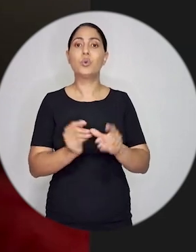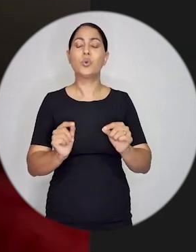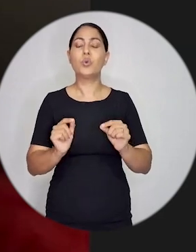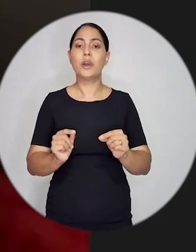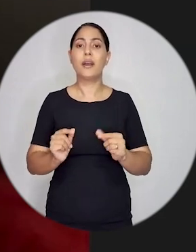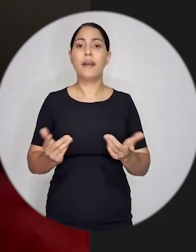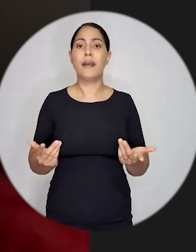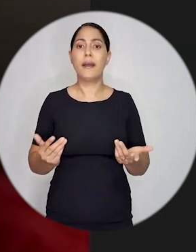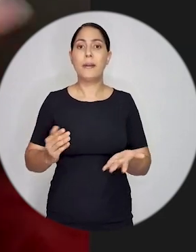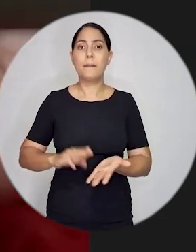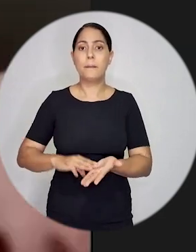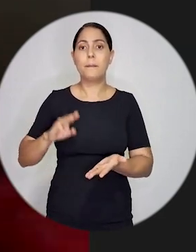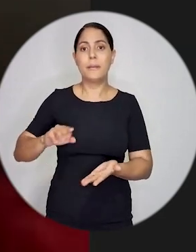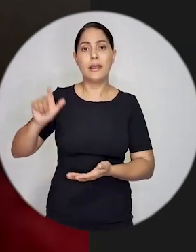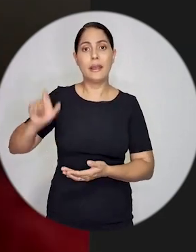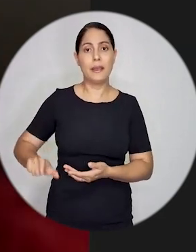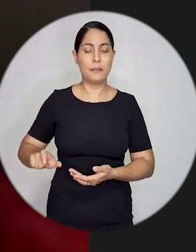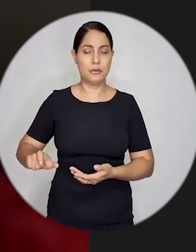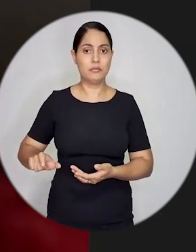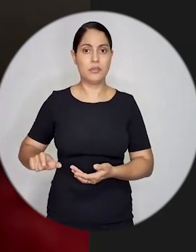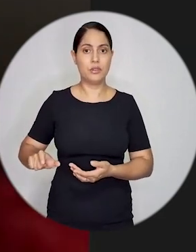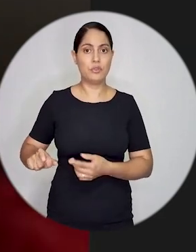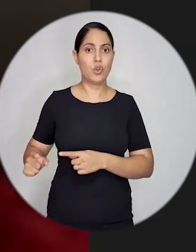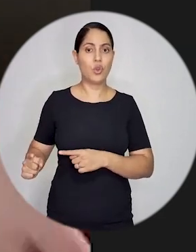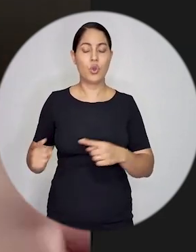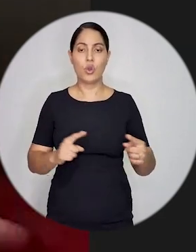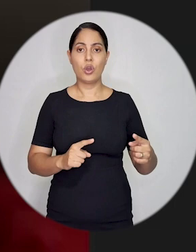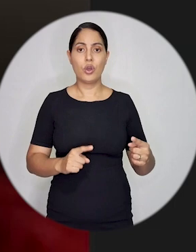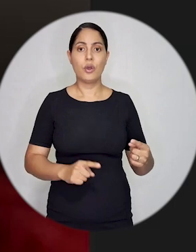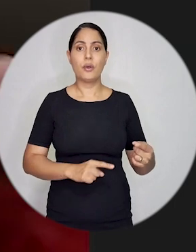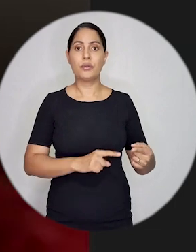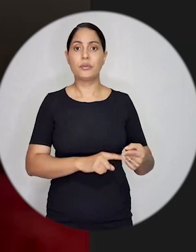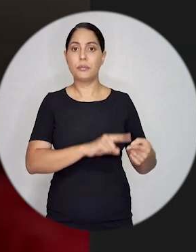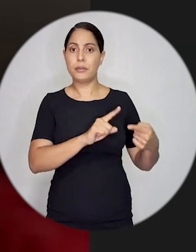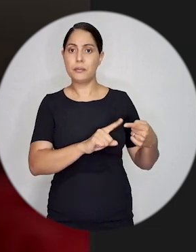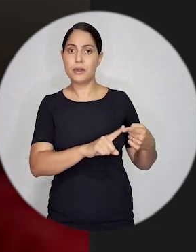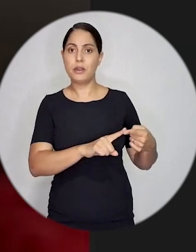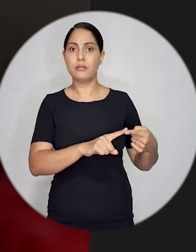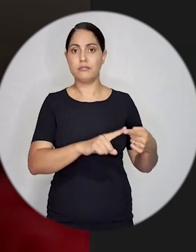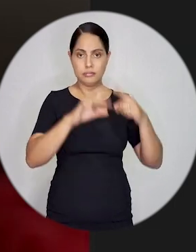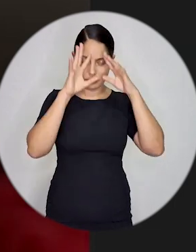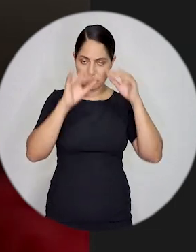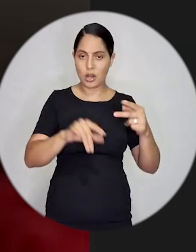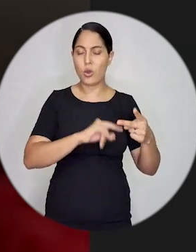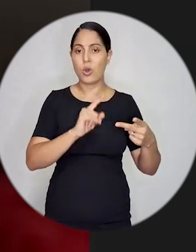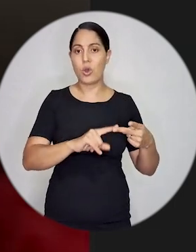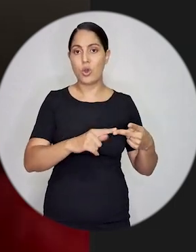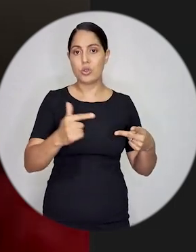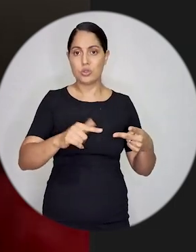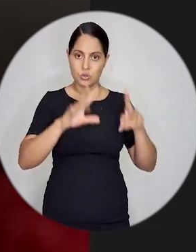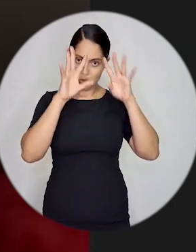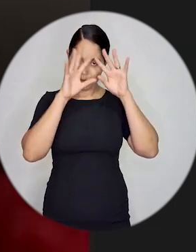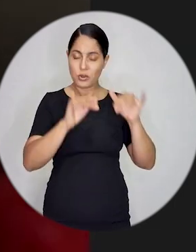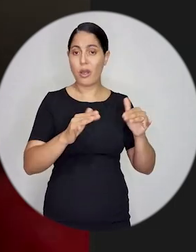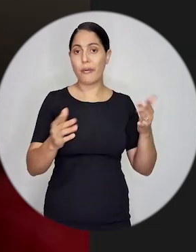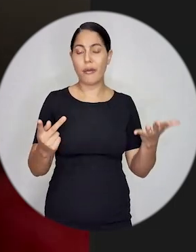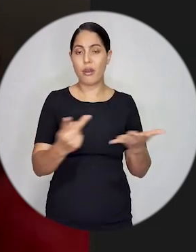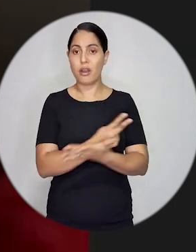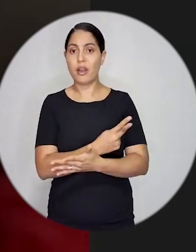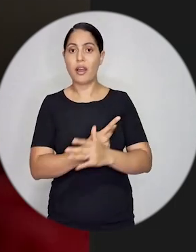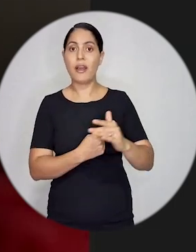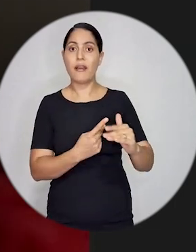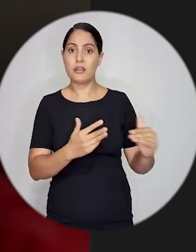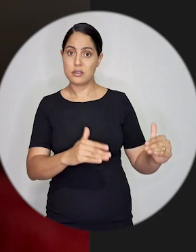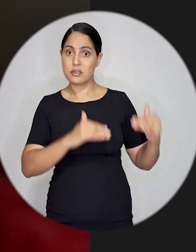membro do Ministério Público se insurgiu contra uma decisão do primeiro ou segundo grau, e isso acabou fazendo com que a jurisprudência